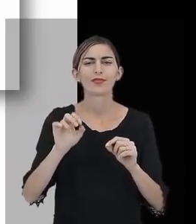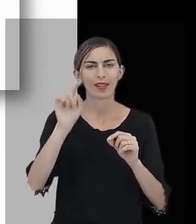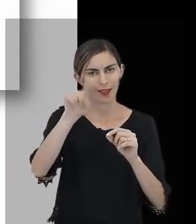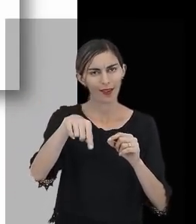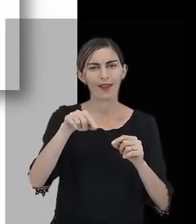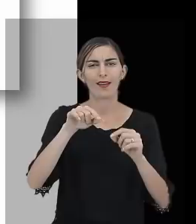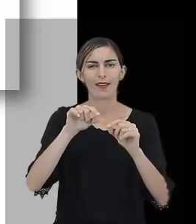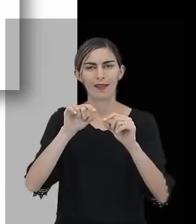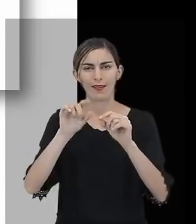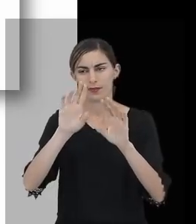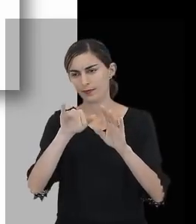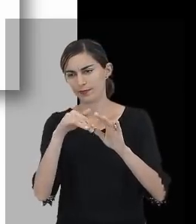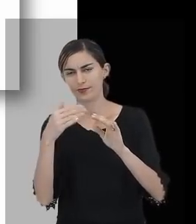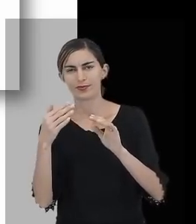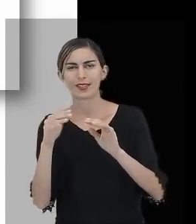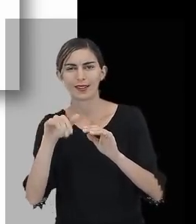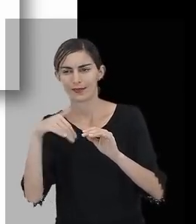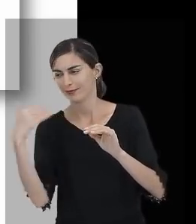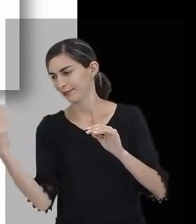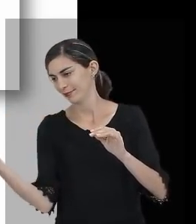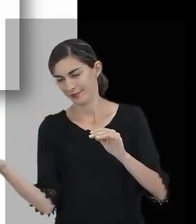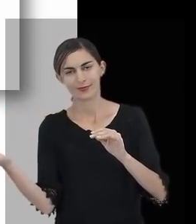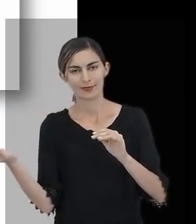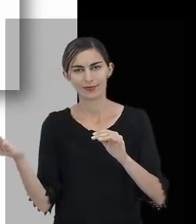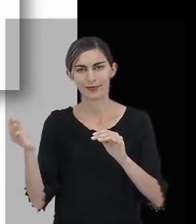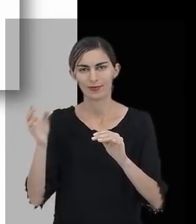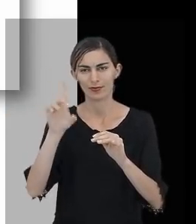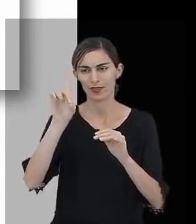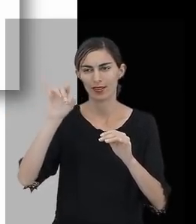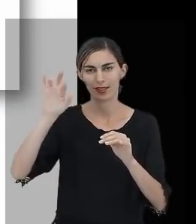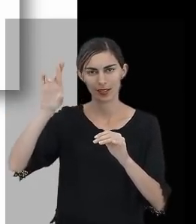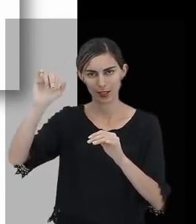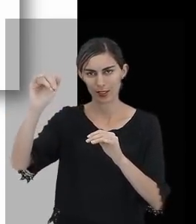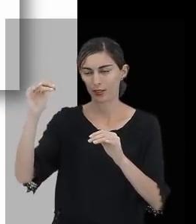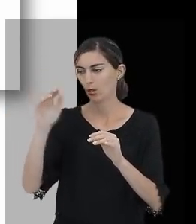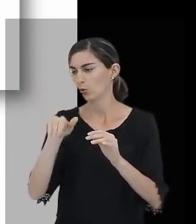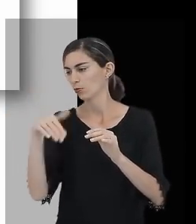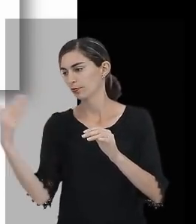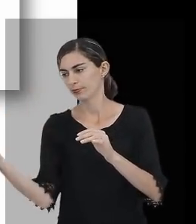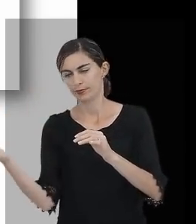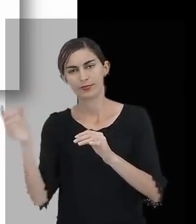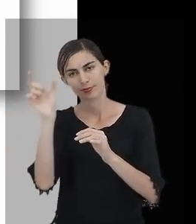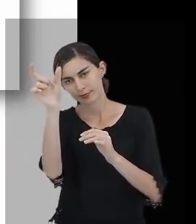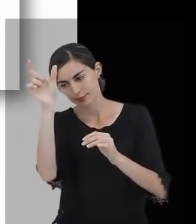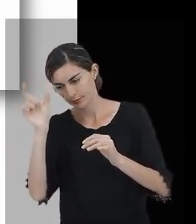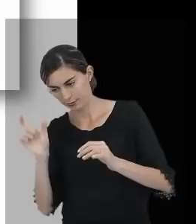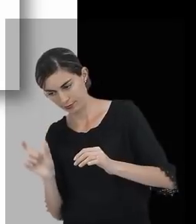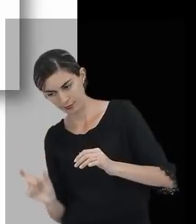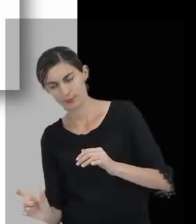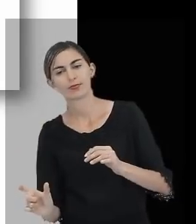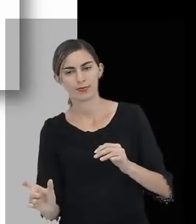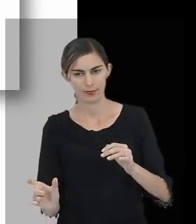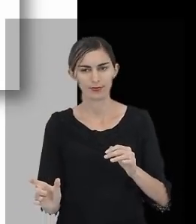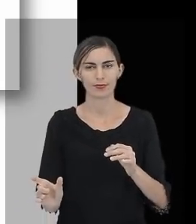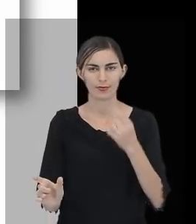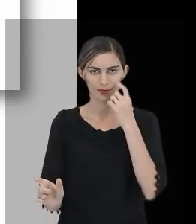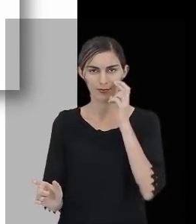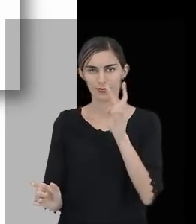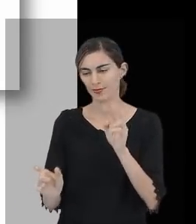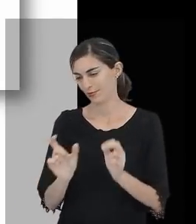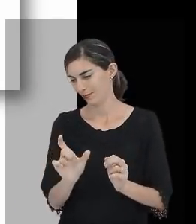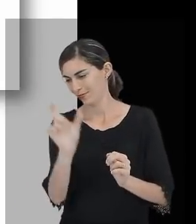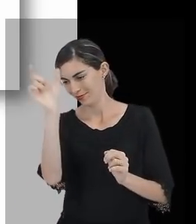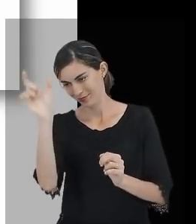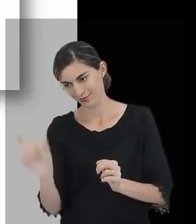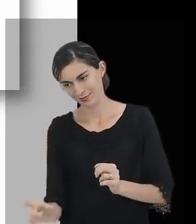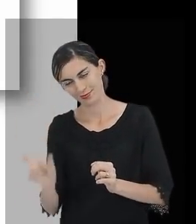pessoal. Então ele está alinhado à direita. Vocês podem ver que ele está aqui à direita e abaixo desse componente aqui, desse